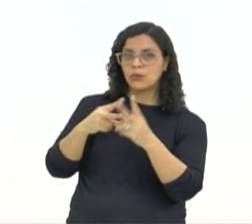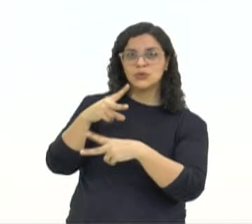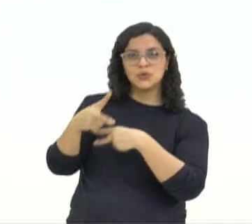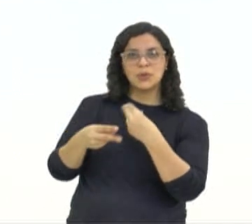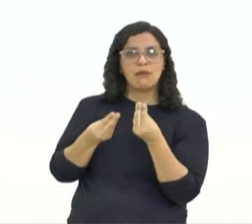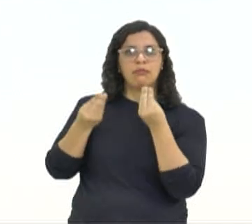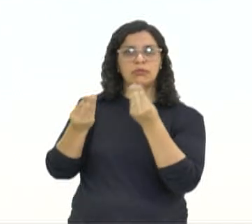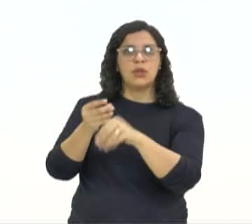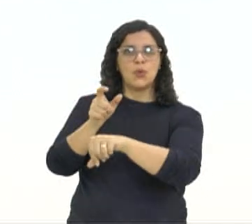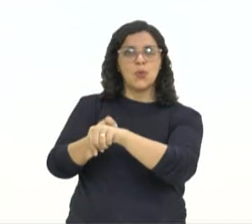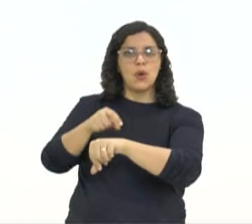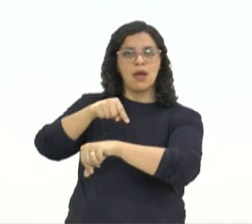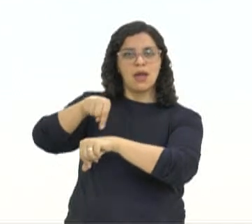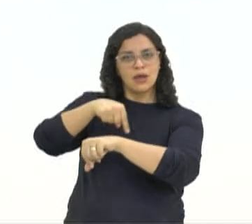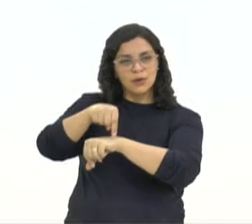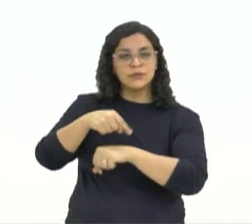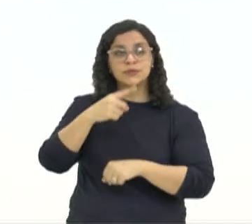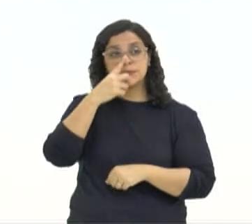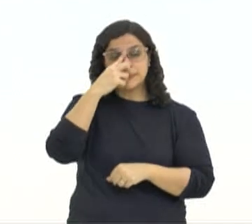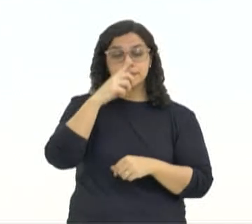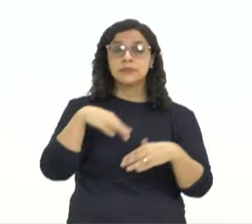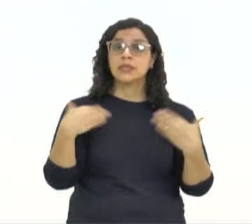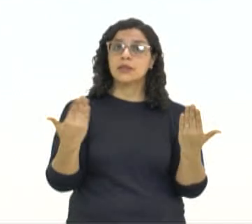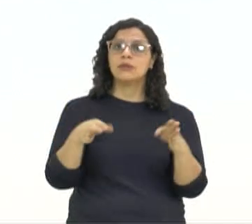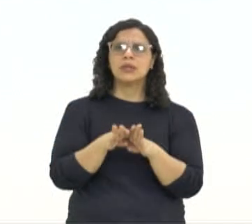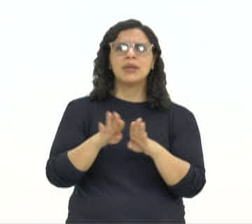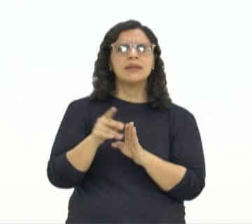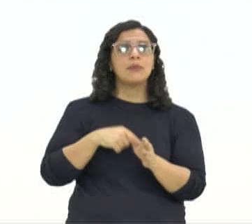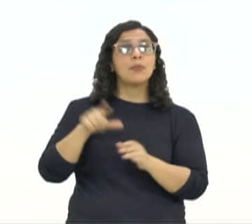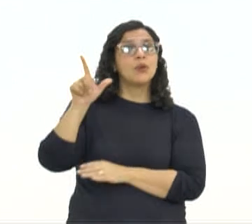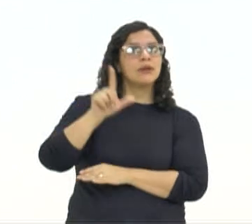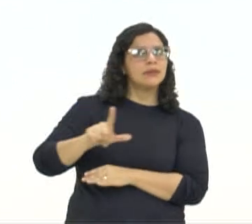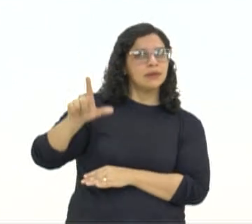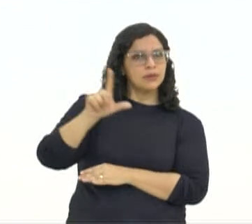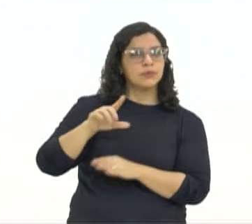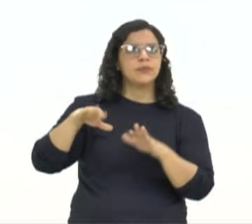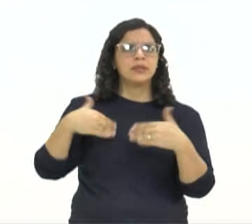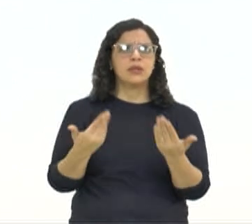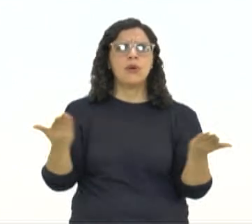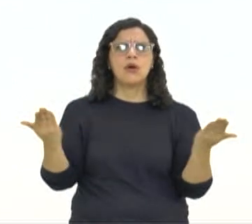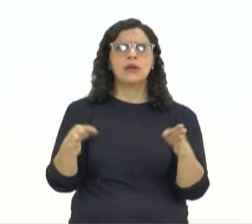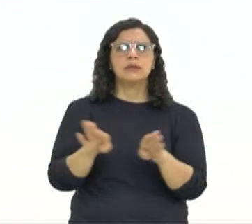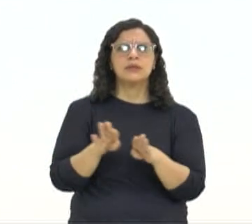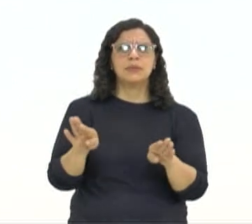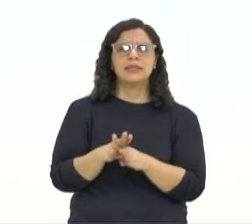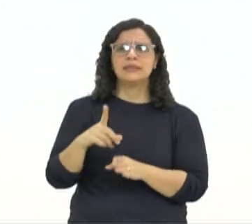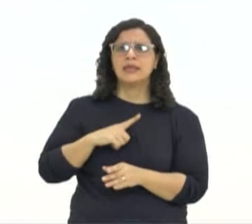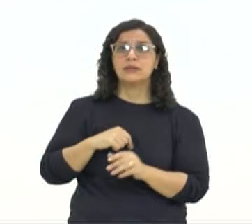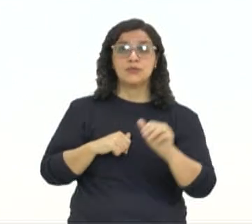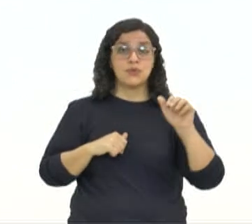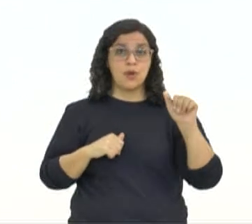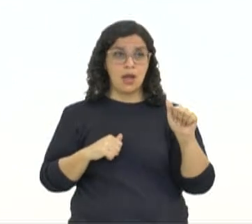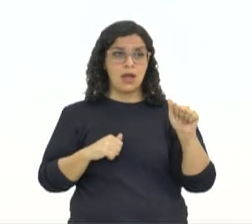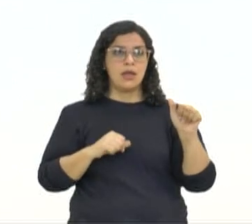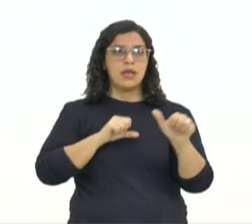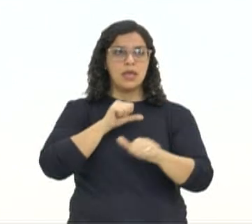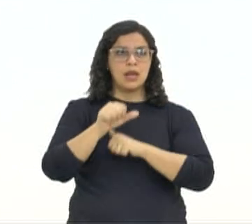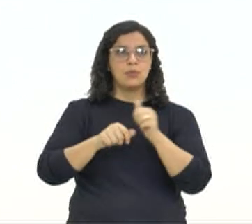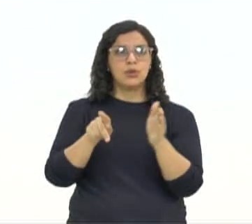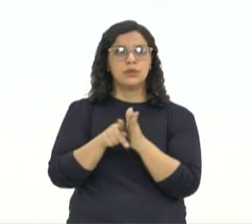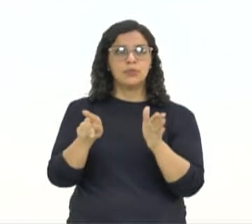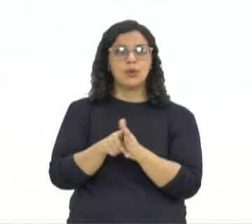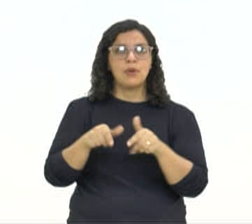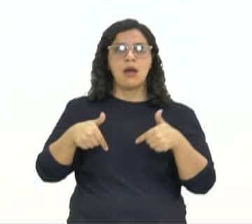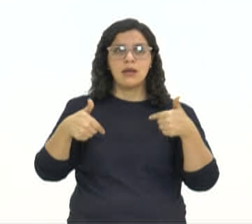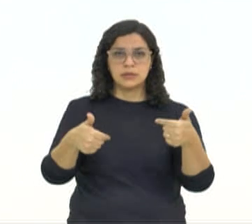com um relógio ou ganhar um relógio, em criação literária. Será que ele transforma essas pequenas ações